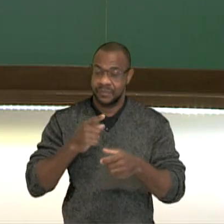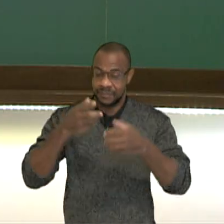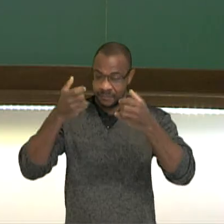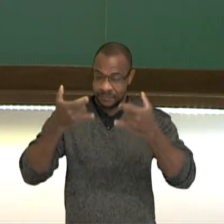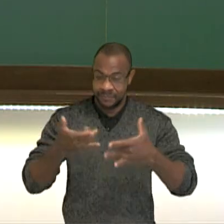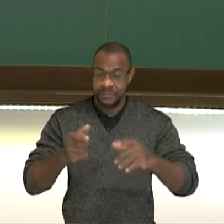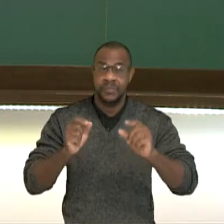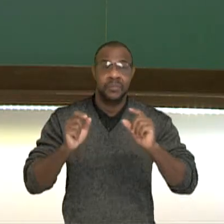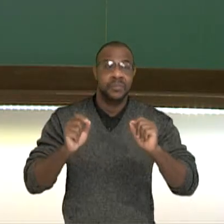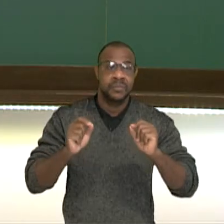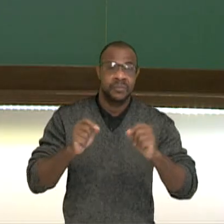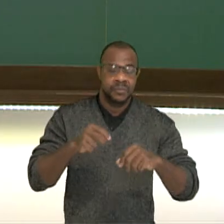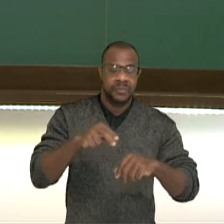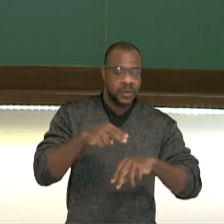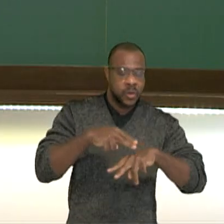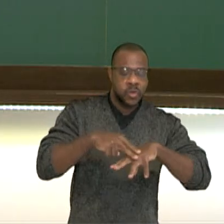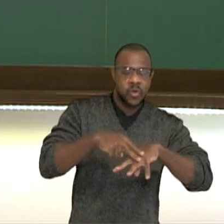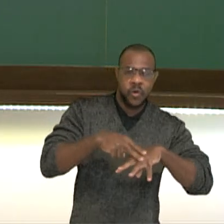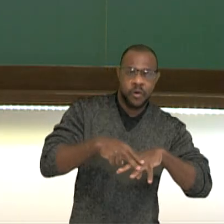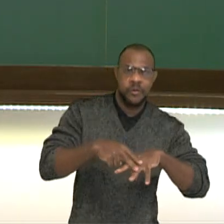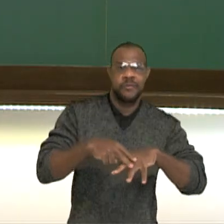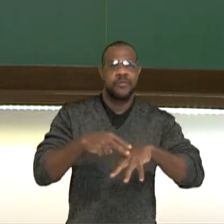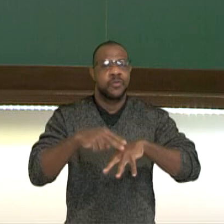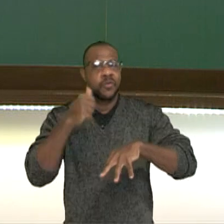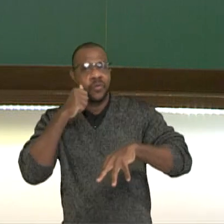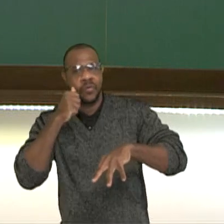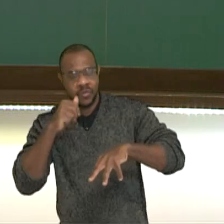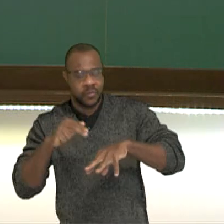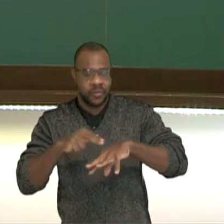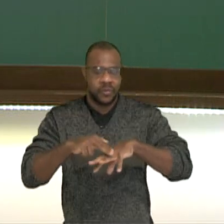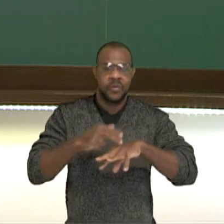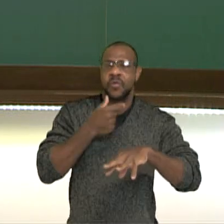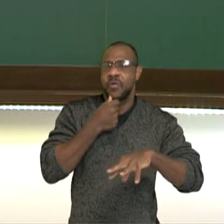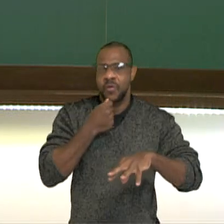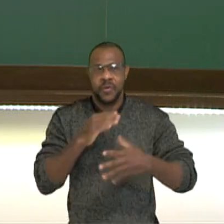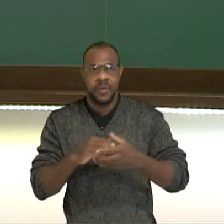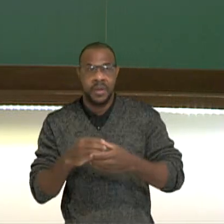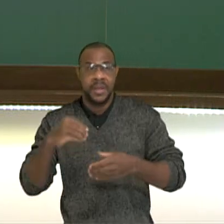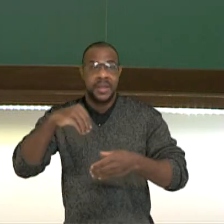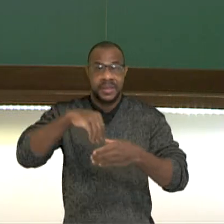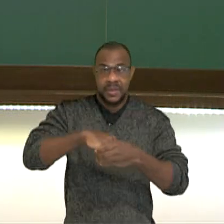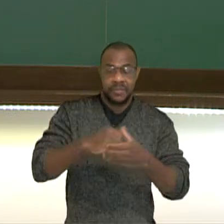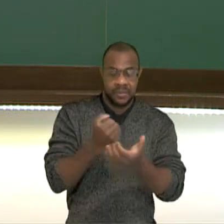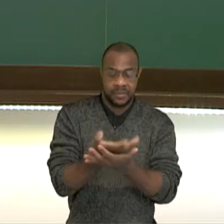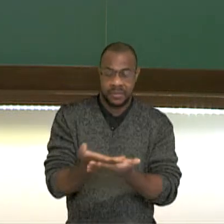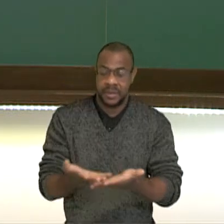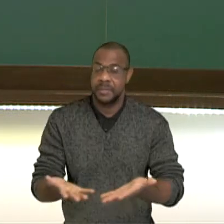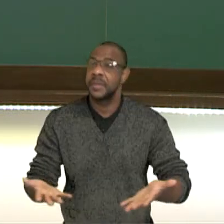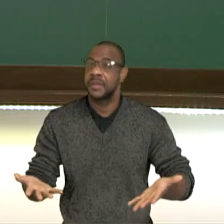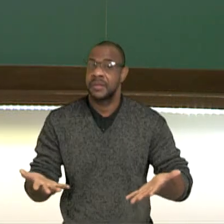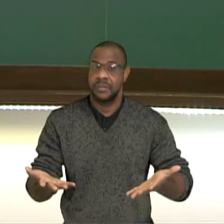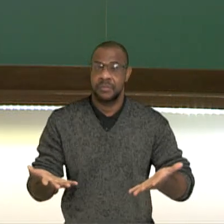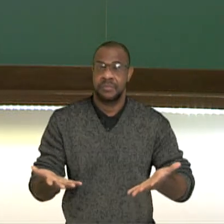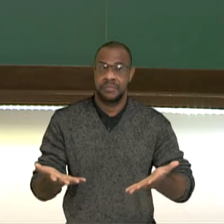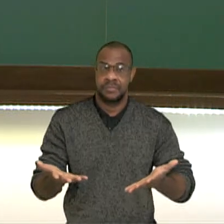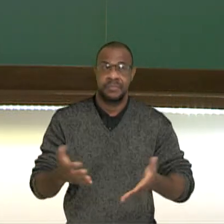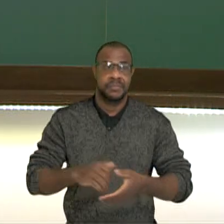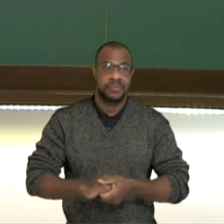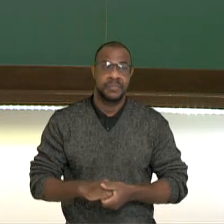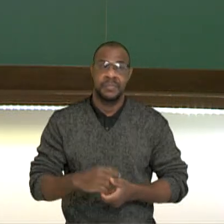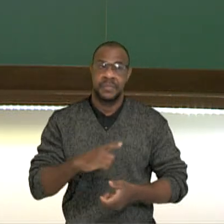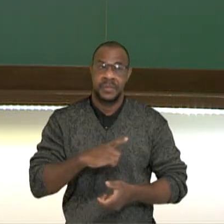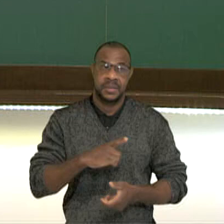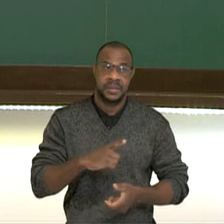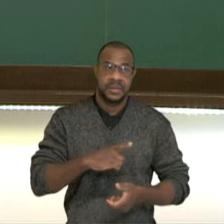falamos de noivo e noiva, groom e bride, são dentro da celebração do casamento, porque nós